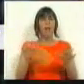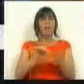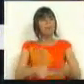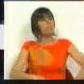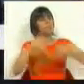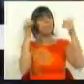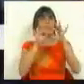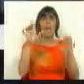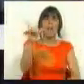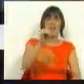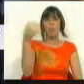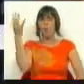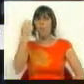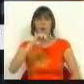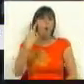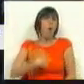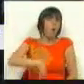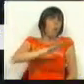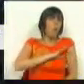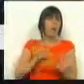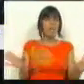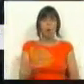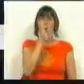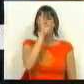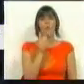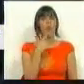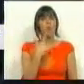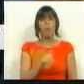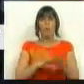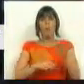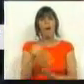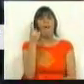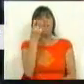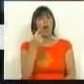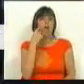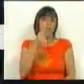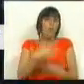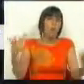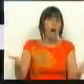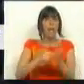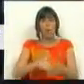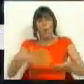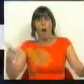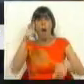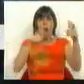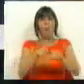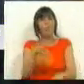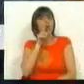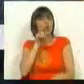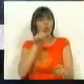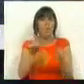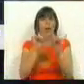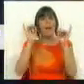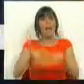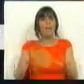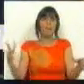centros urbanos como Lisboa, Porto ou Coimbra. O Governo não pode utilizar a falta de especialistas, de mais técnicos e humanos com o pretexto para